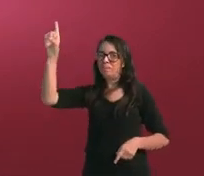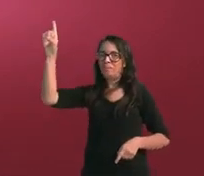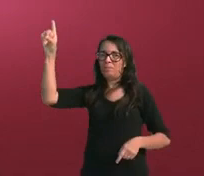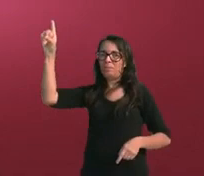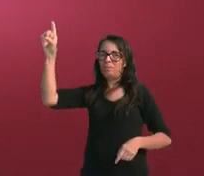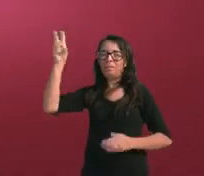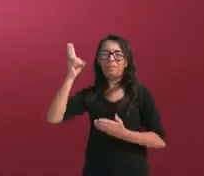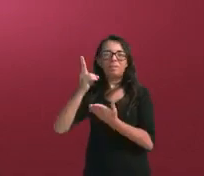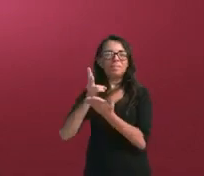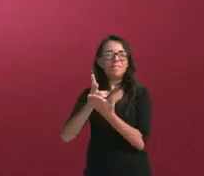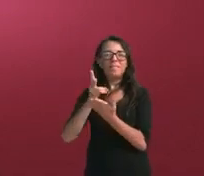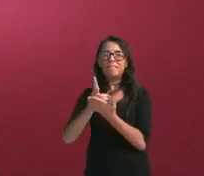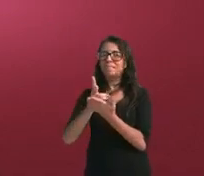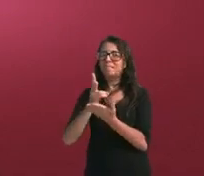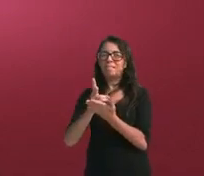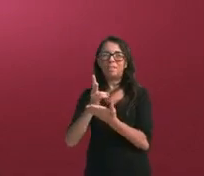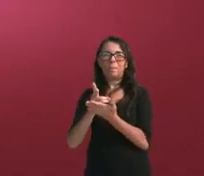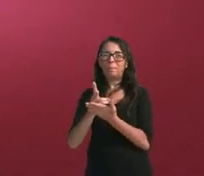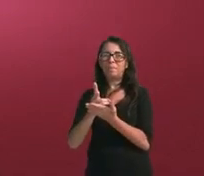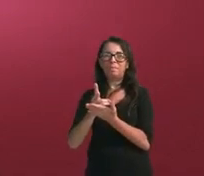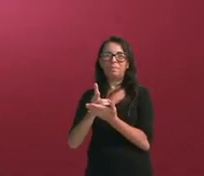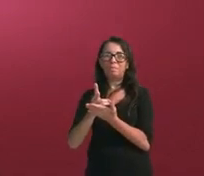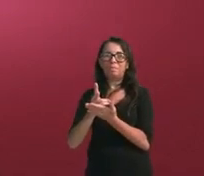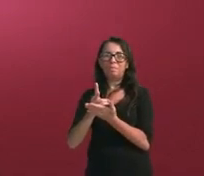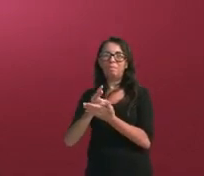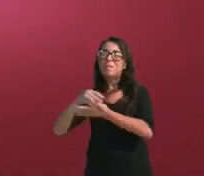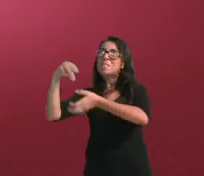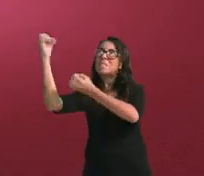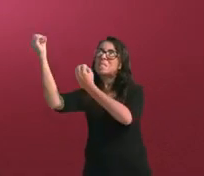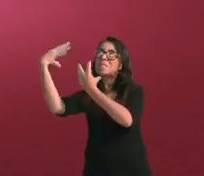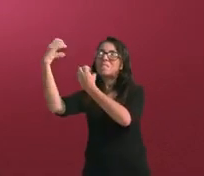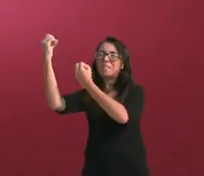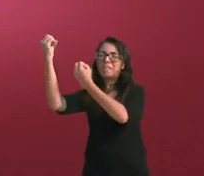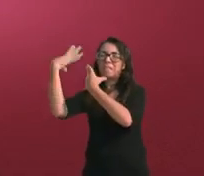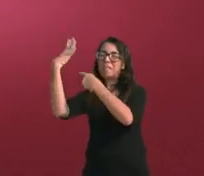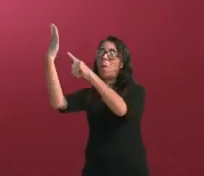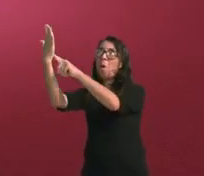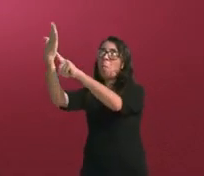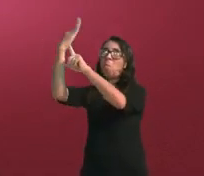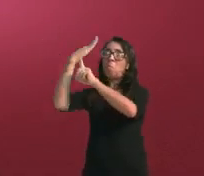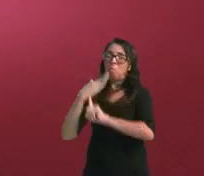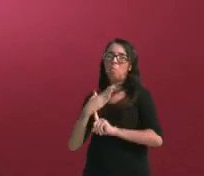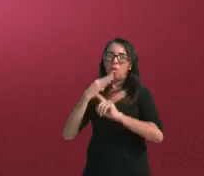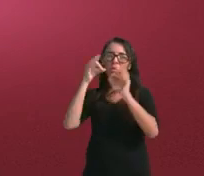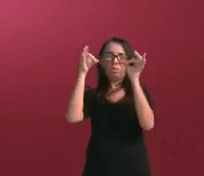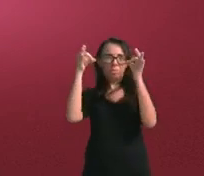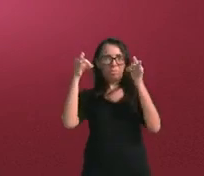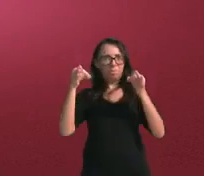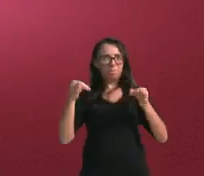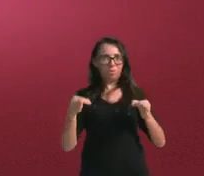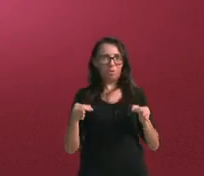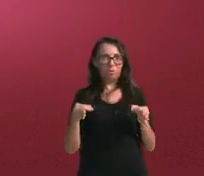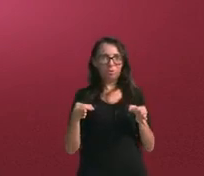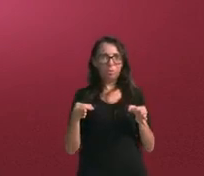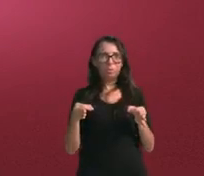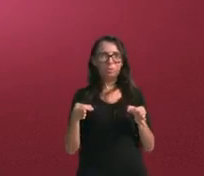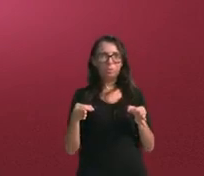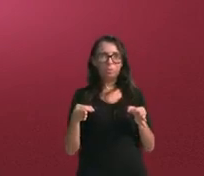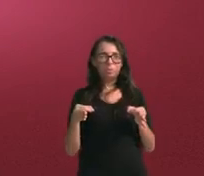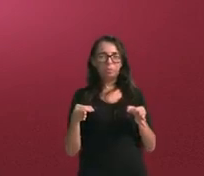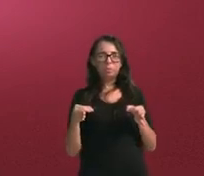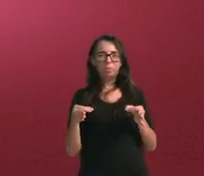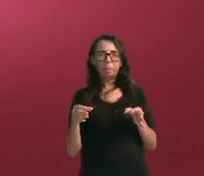de conhecer o agir de Deus, porque Deus conhece o nosso coração, sabe que nós entregamos o nosso dia, o